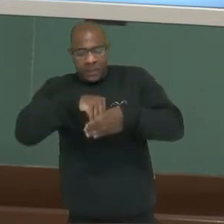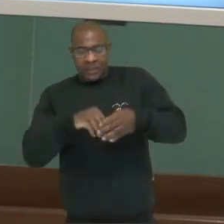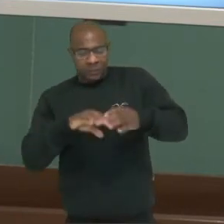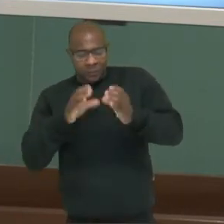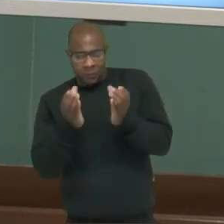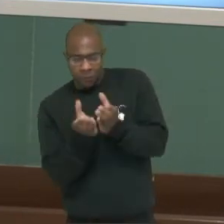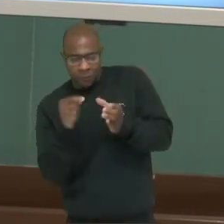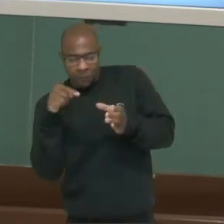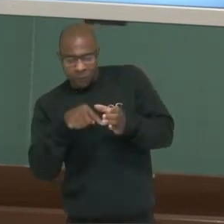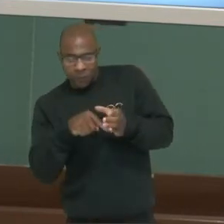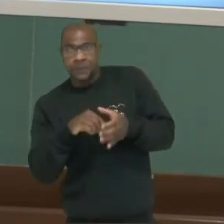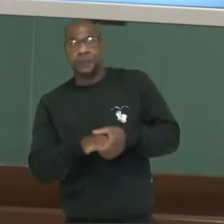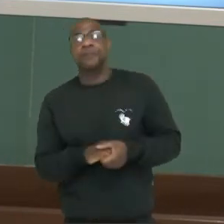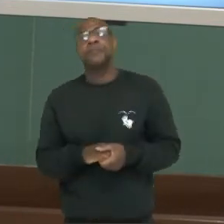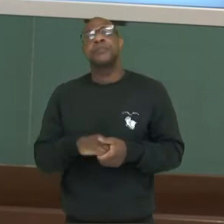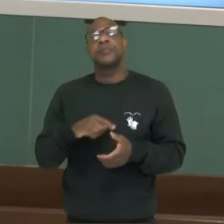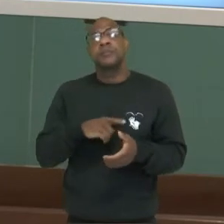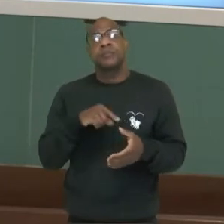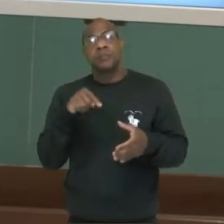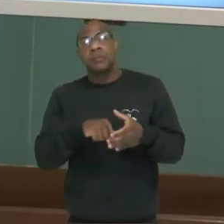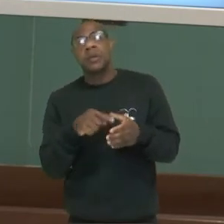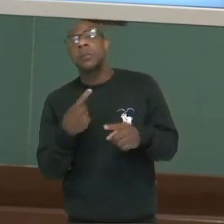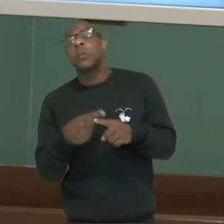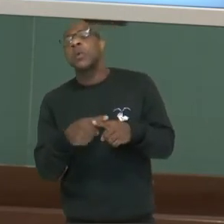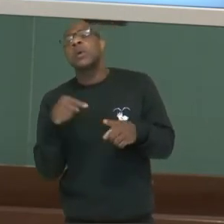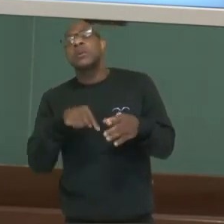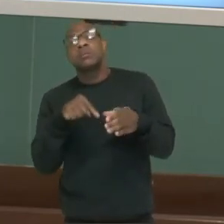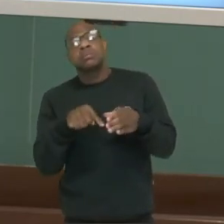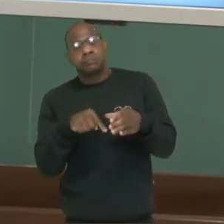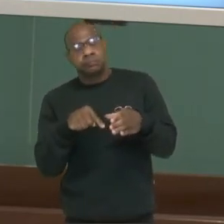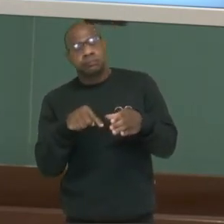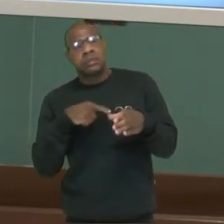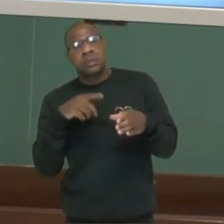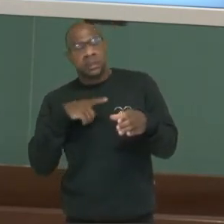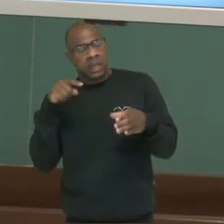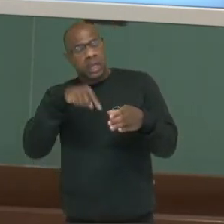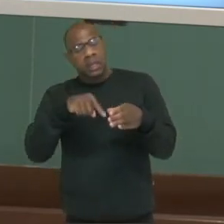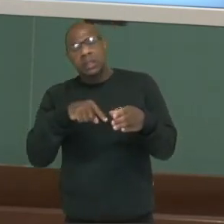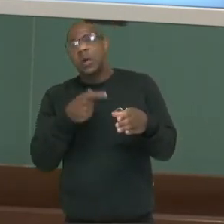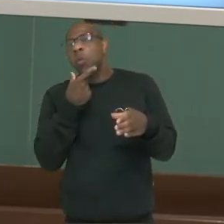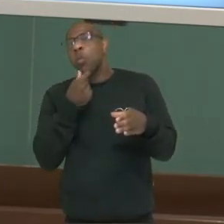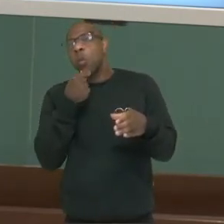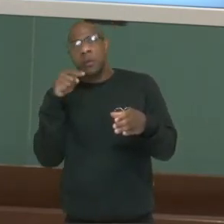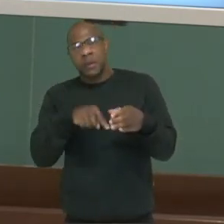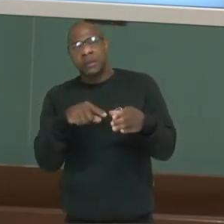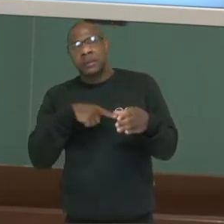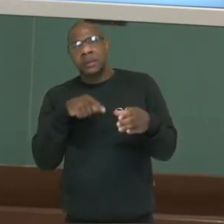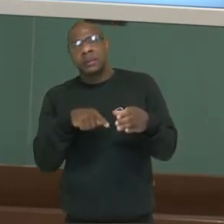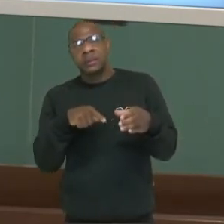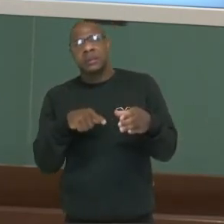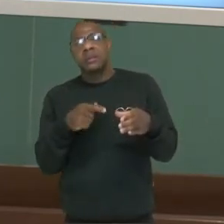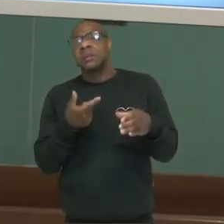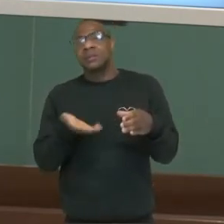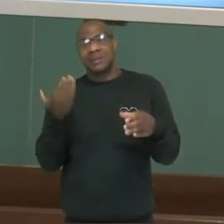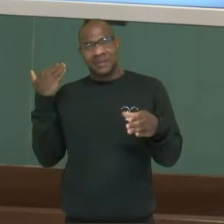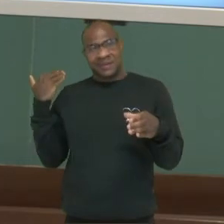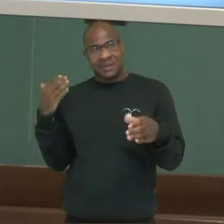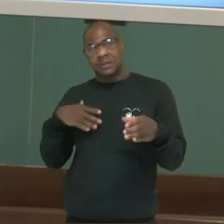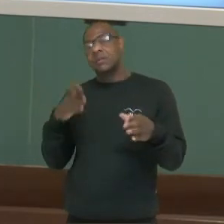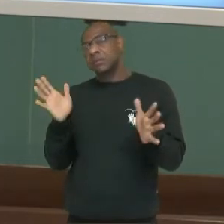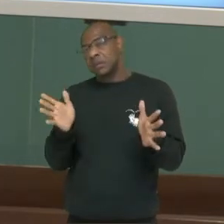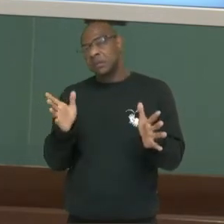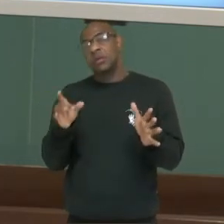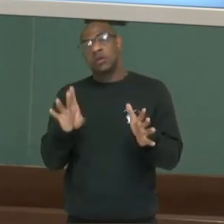que tem lá no corpo da mulher. Então, por que eles estão aqui como hormônios masculinos? Porque antes a gente achava que era